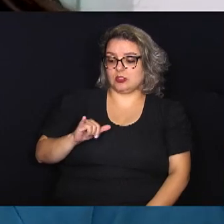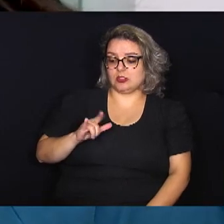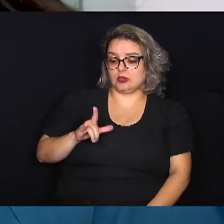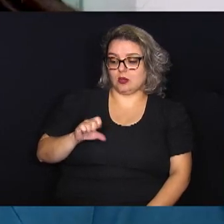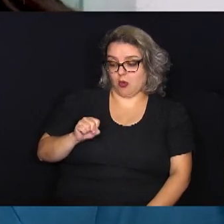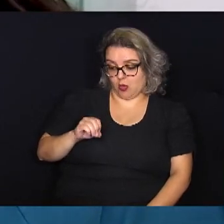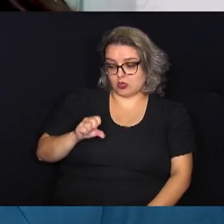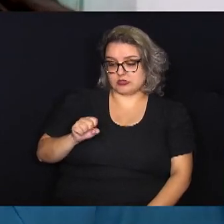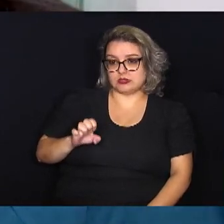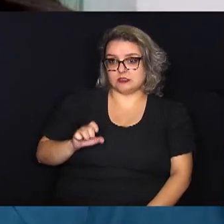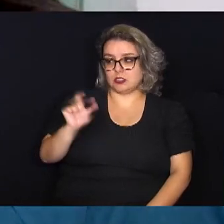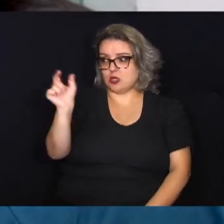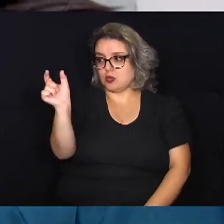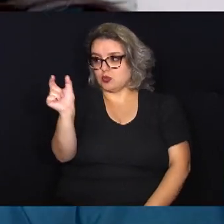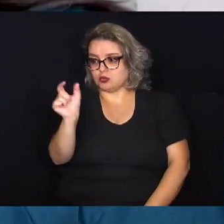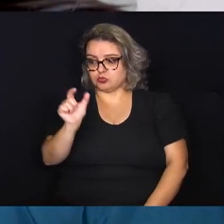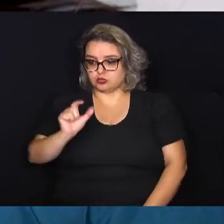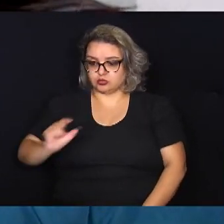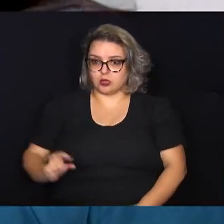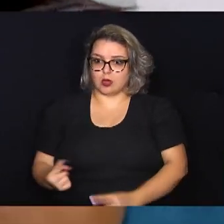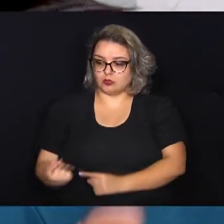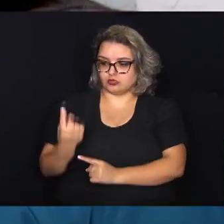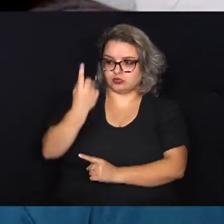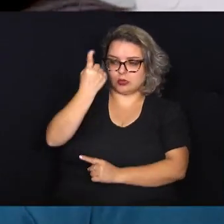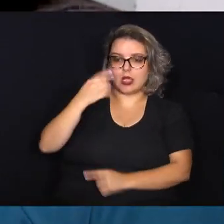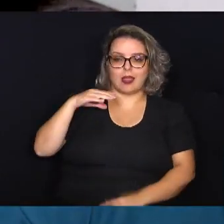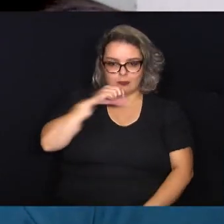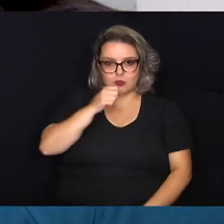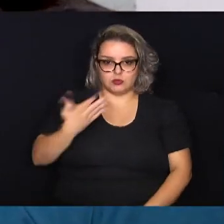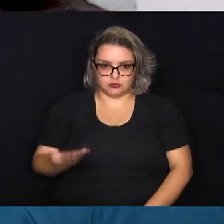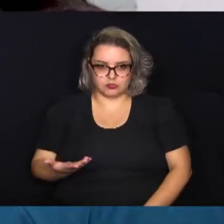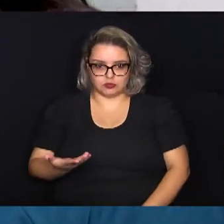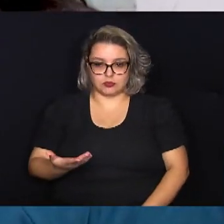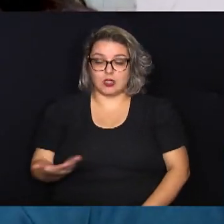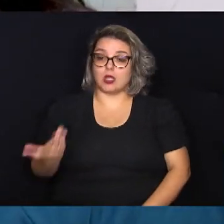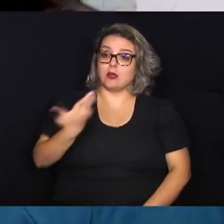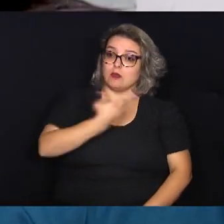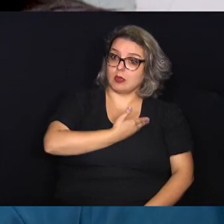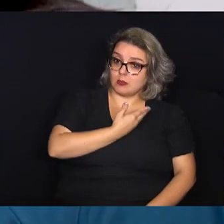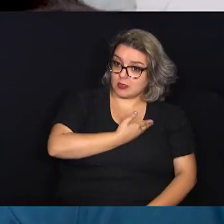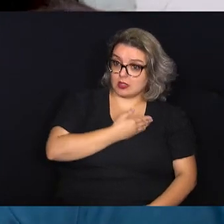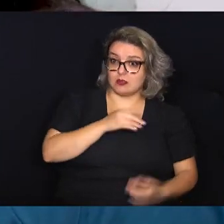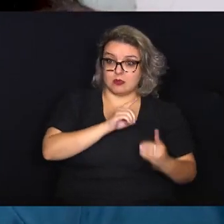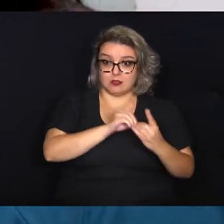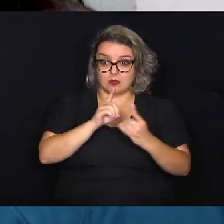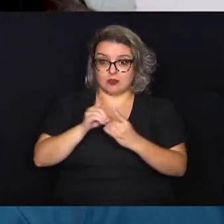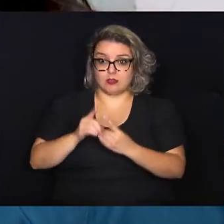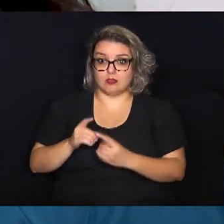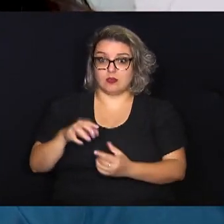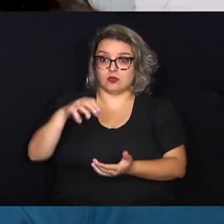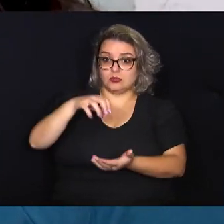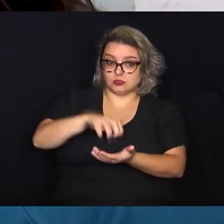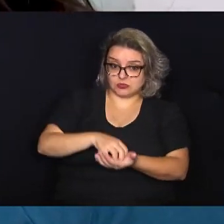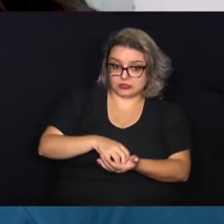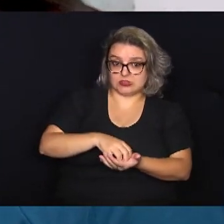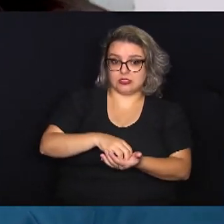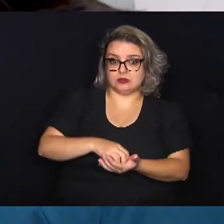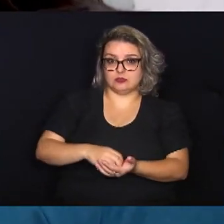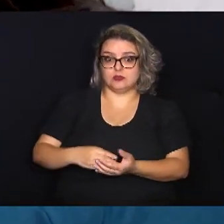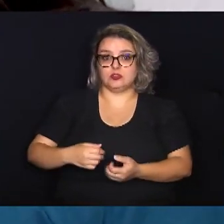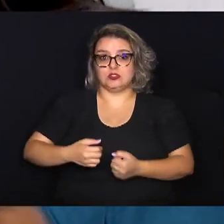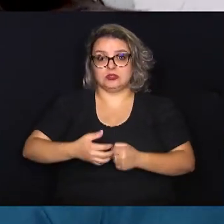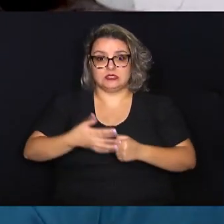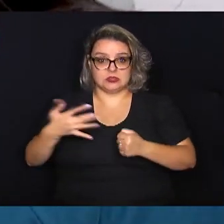dele por conta do estiraço do crescimento. E através de uma amiga que também faz atendimento no Centro Síndrome de Down, que fica próximo ao Shopping